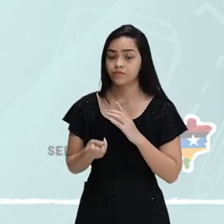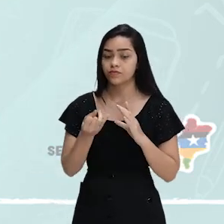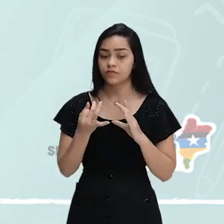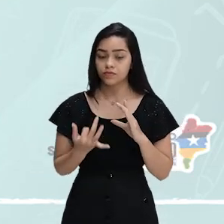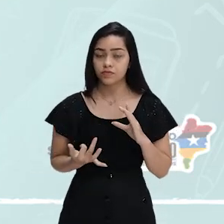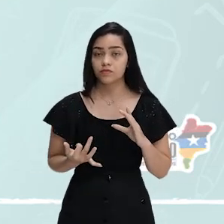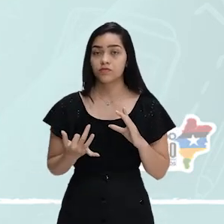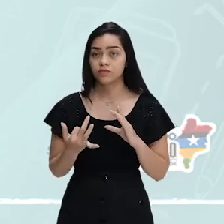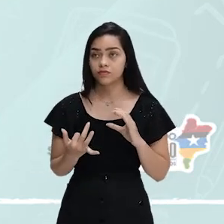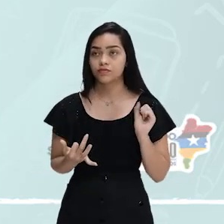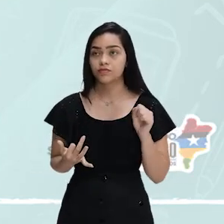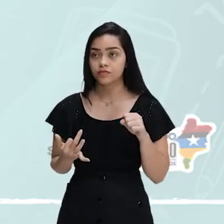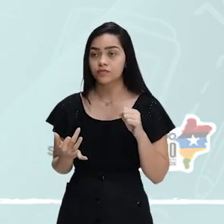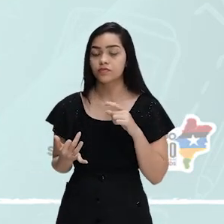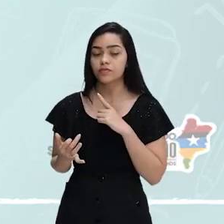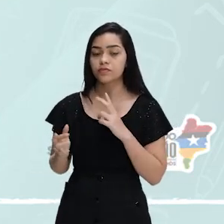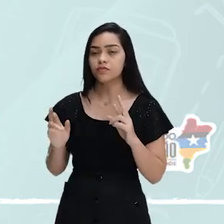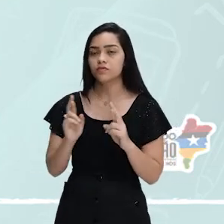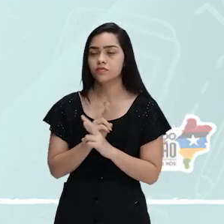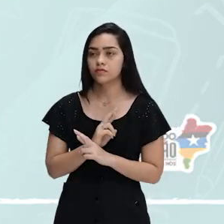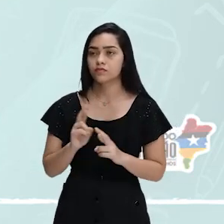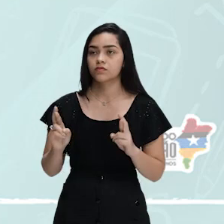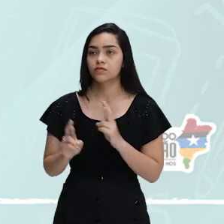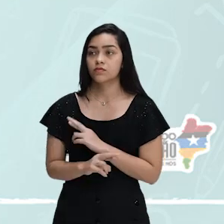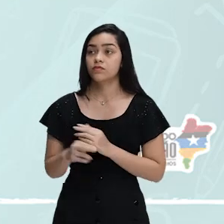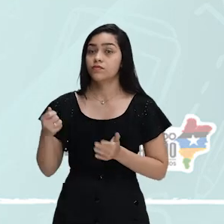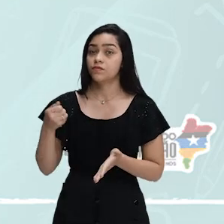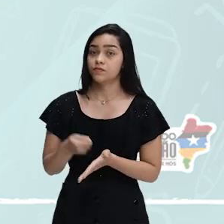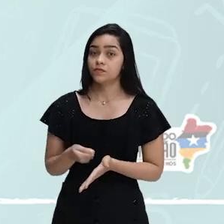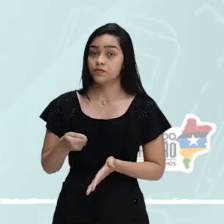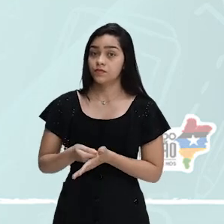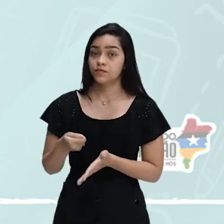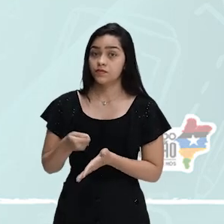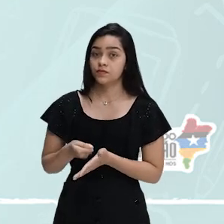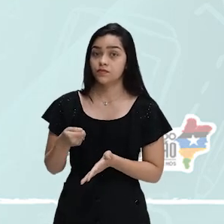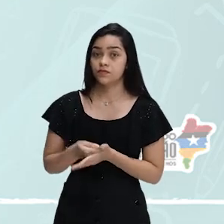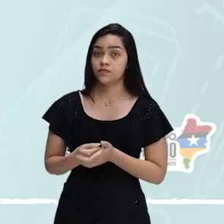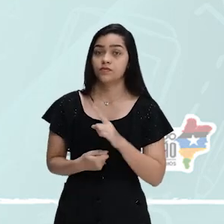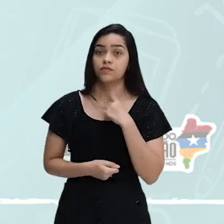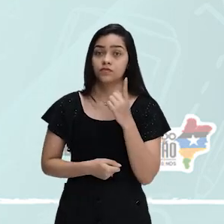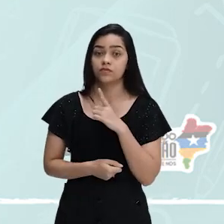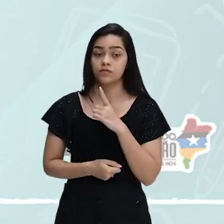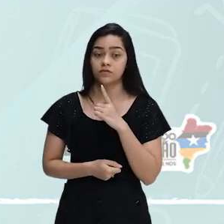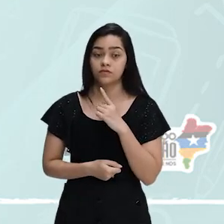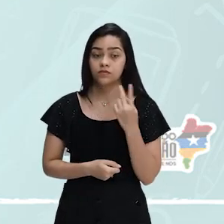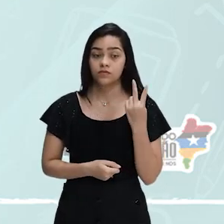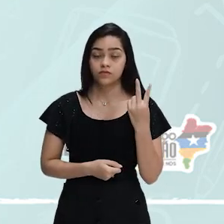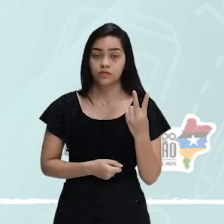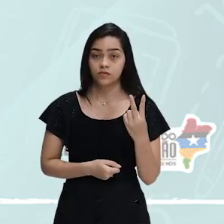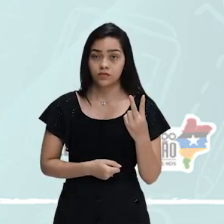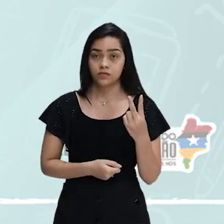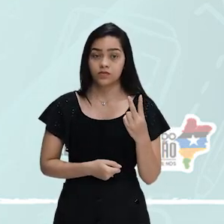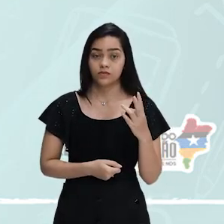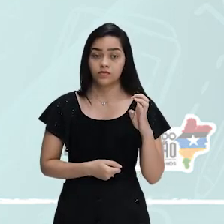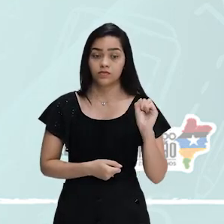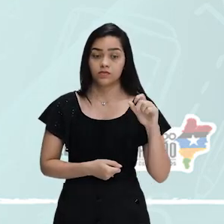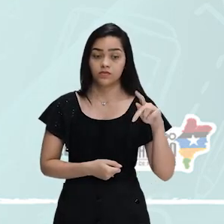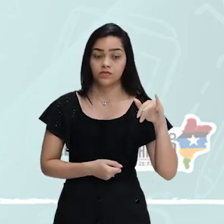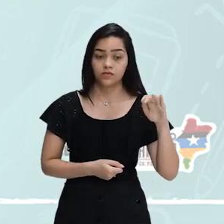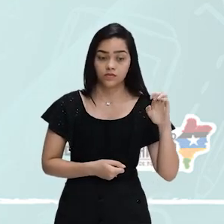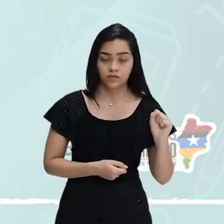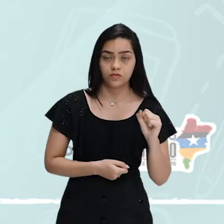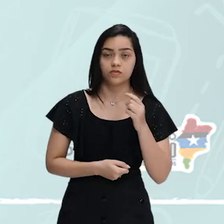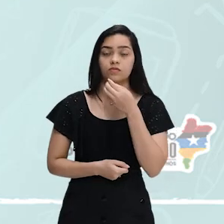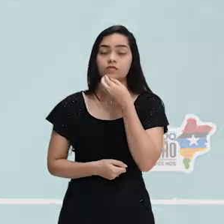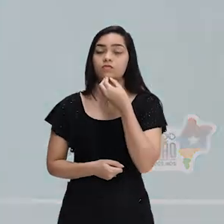aqui, pessoal. É uma relação obrigatória. Nós temos duas espécies de seres vivos